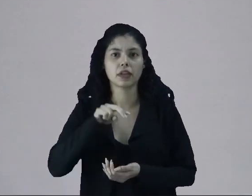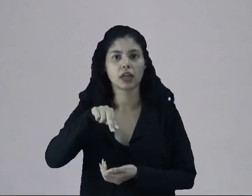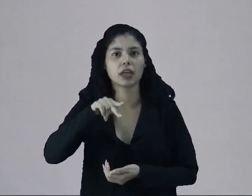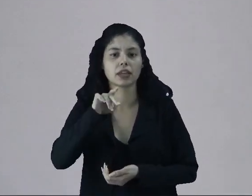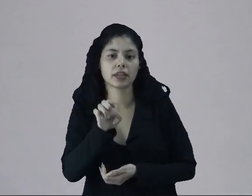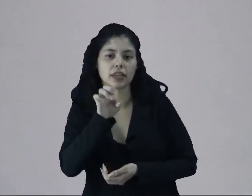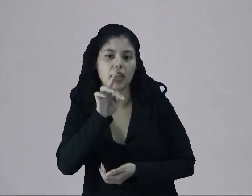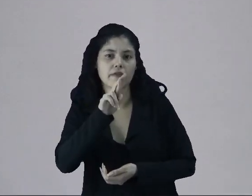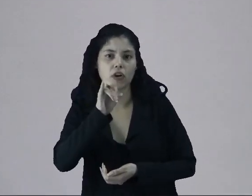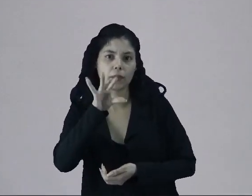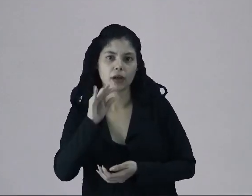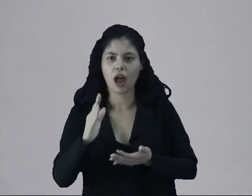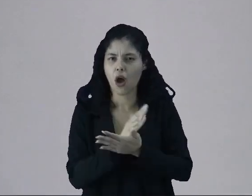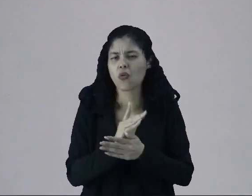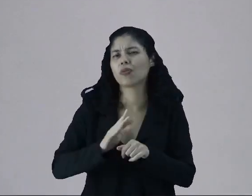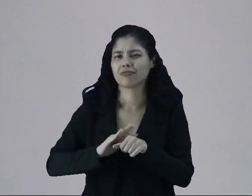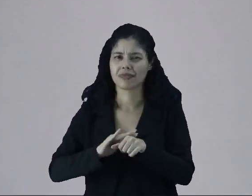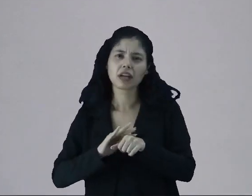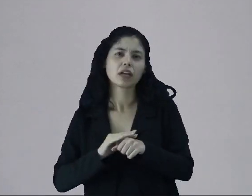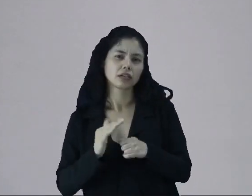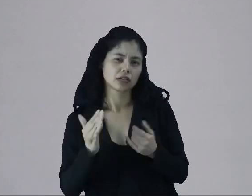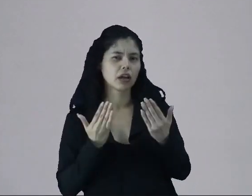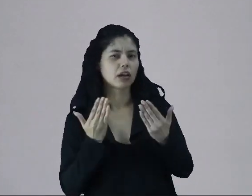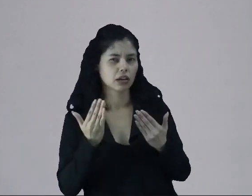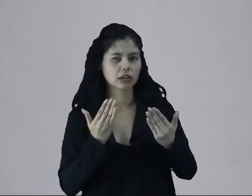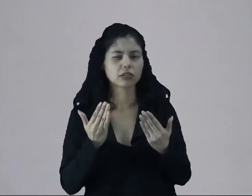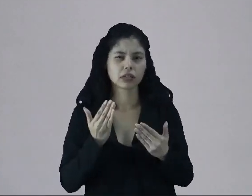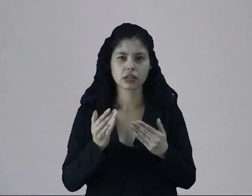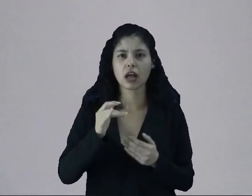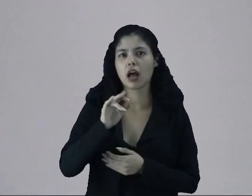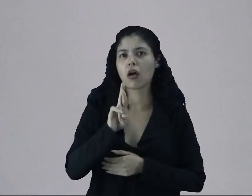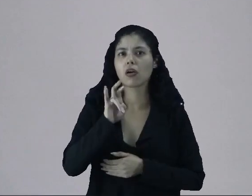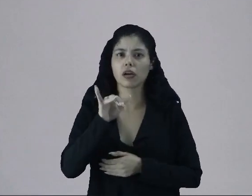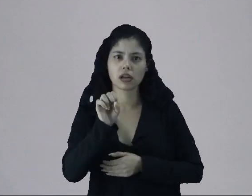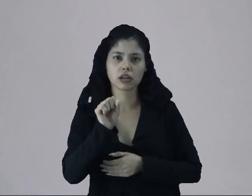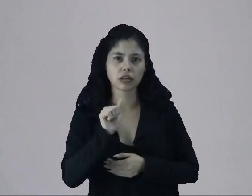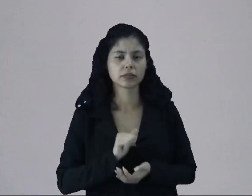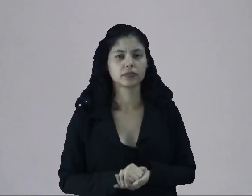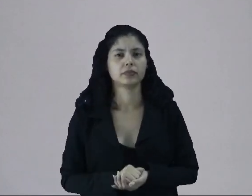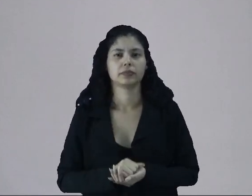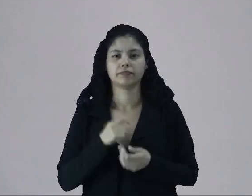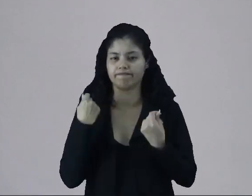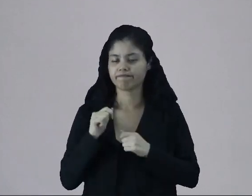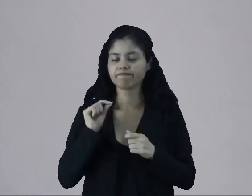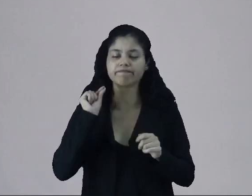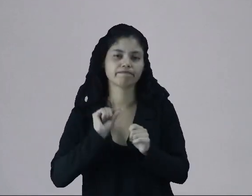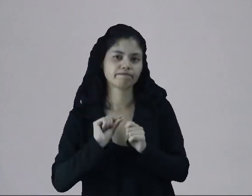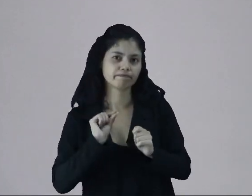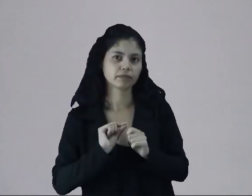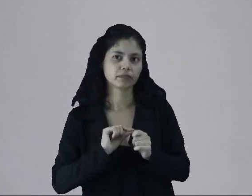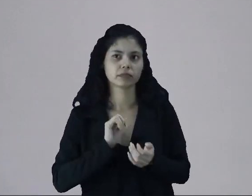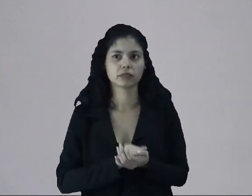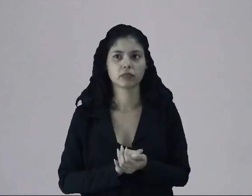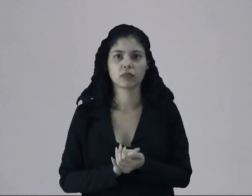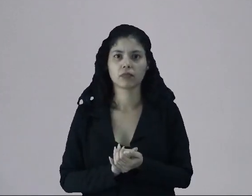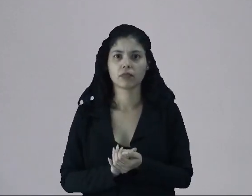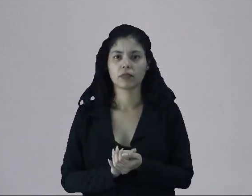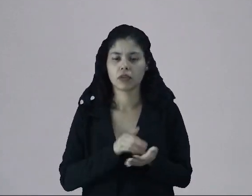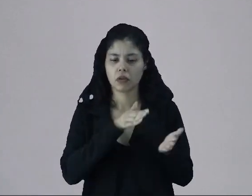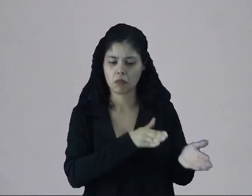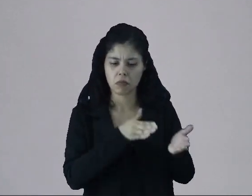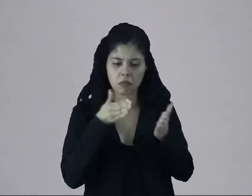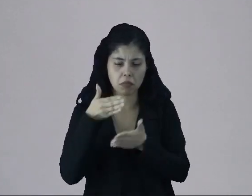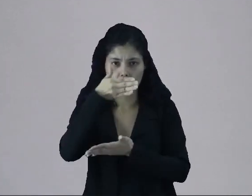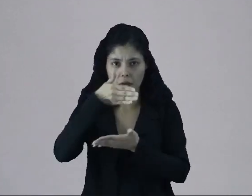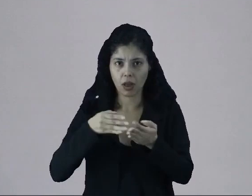nefropáticas, né, que tem alguma doença relacionada aos rins, elas precisam fazer, né, algumas que têm falência, né, de uma parte ou